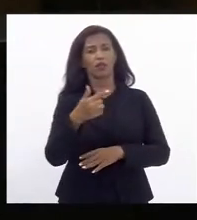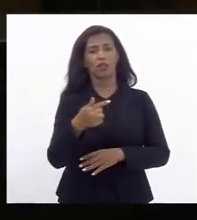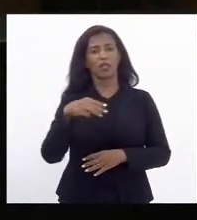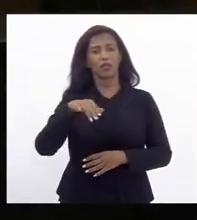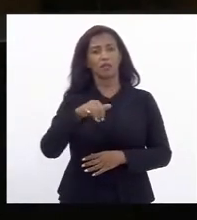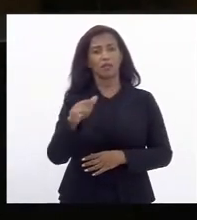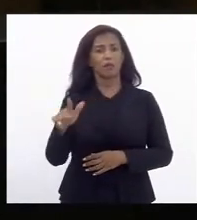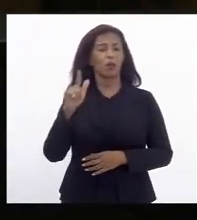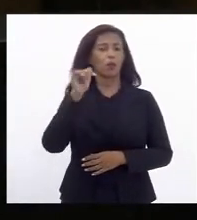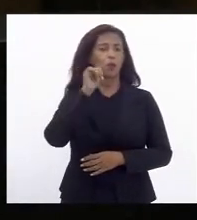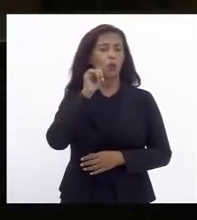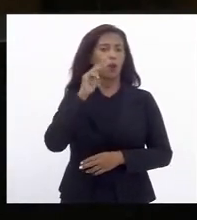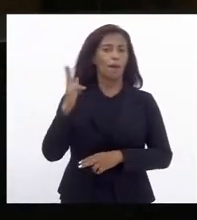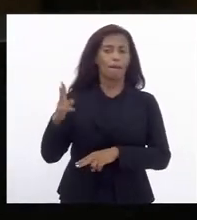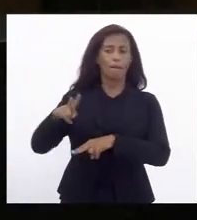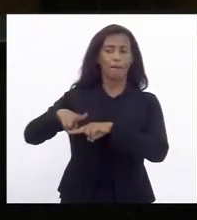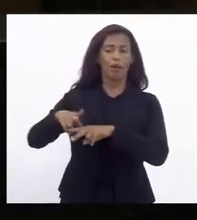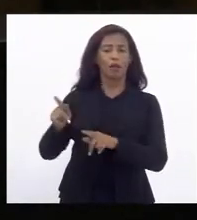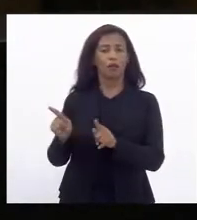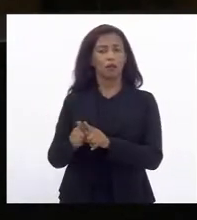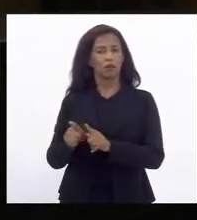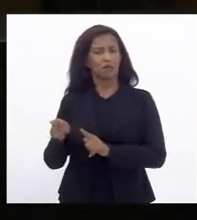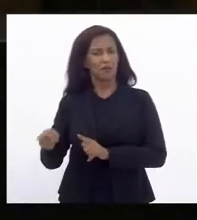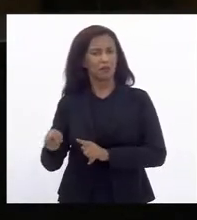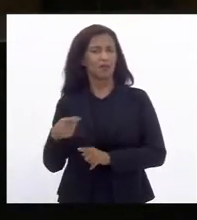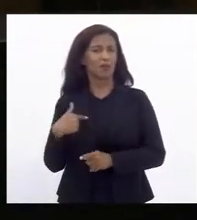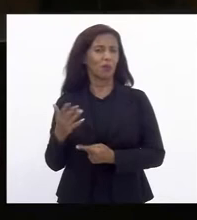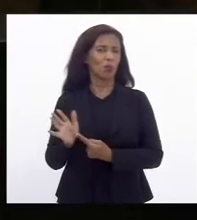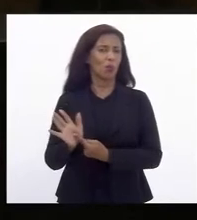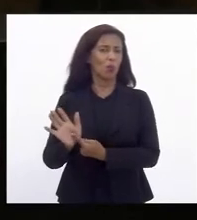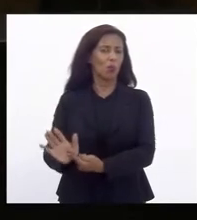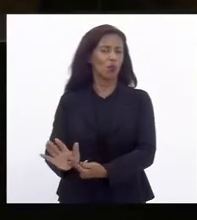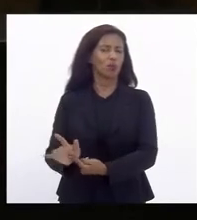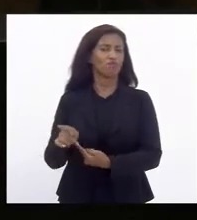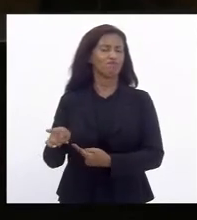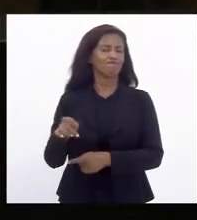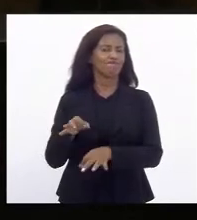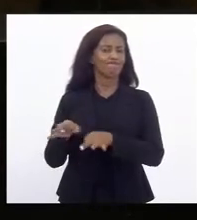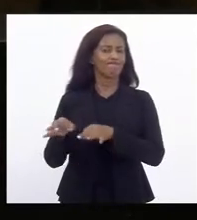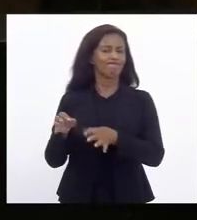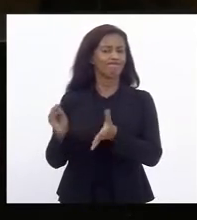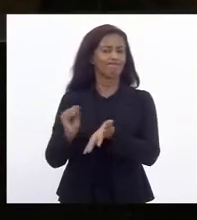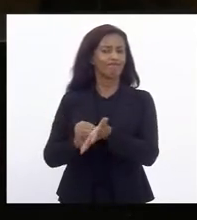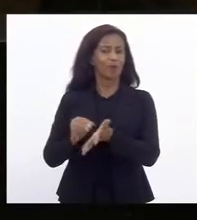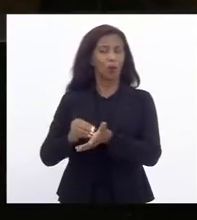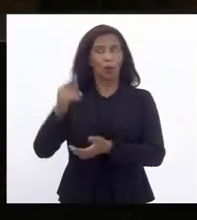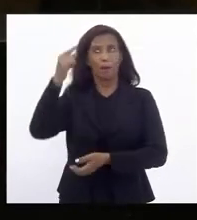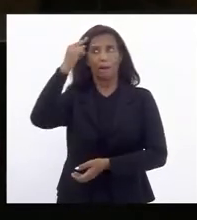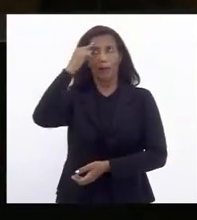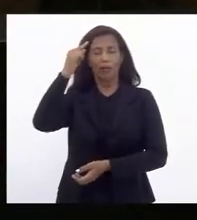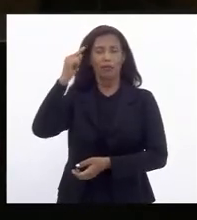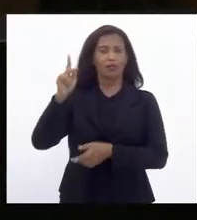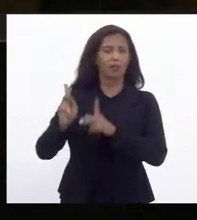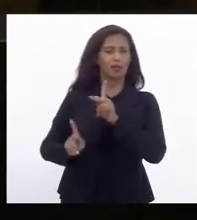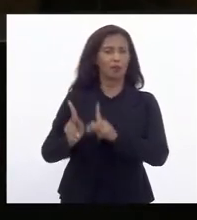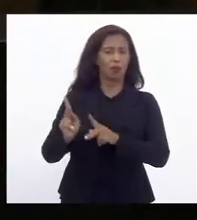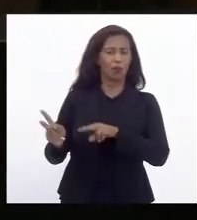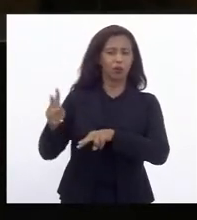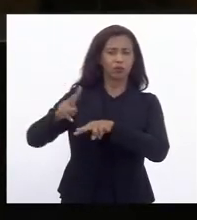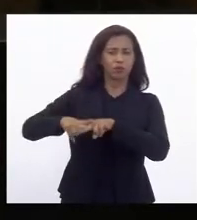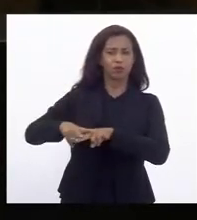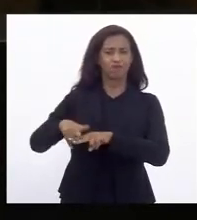mil mulheres presas, também identifica essa questão quando a gente pensar na população